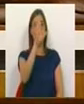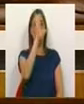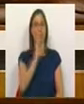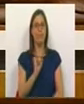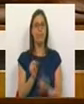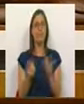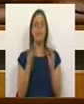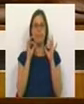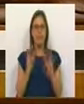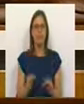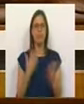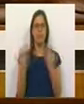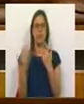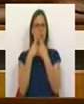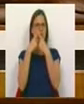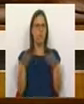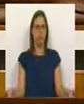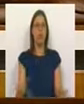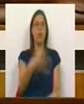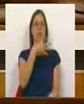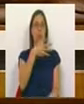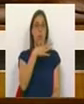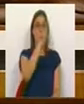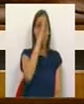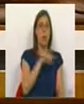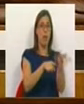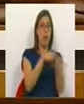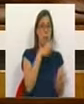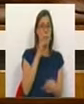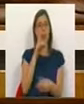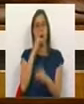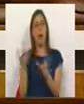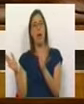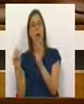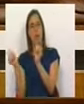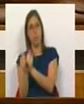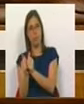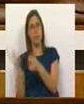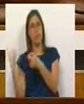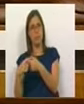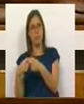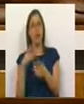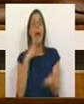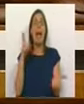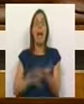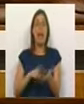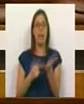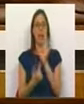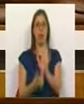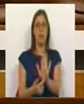a insufismável contradição entre o discurso político do Governo e dos seus acólitos e a realidade dos